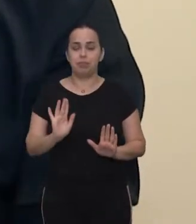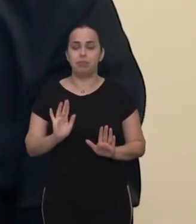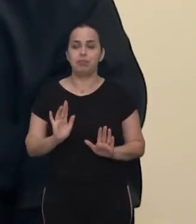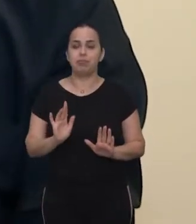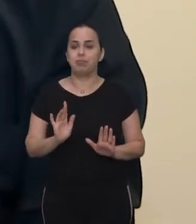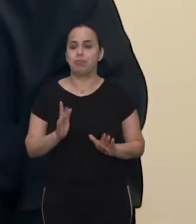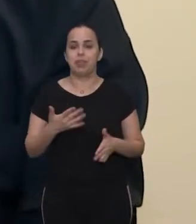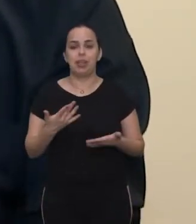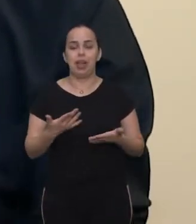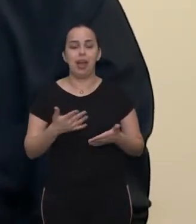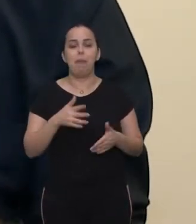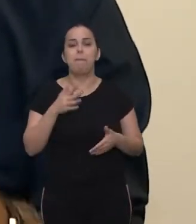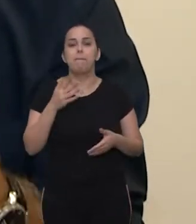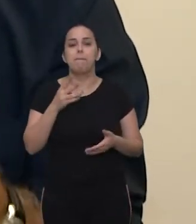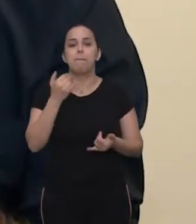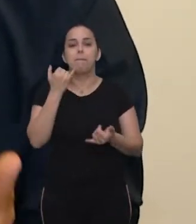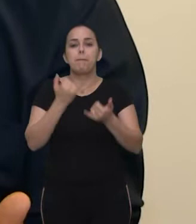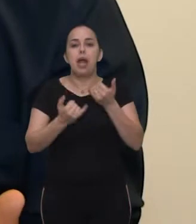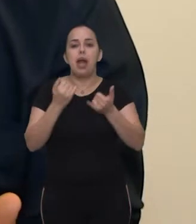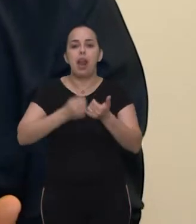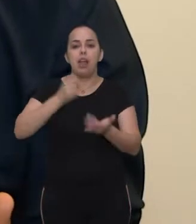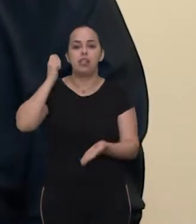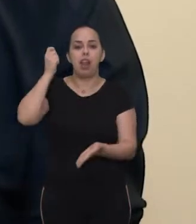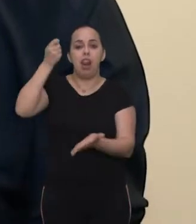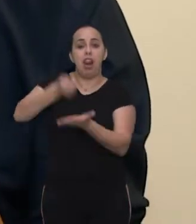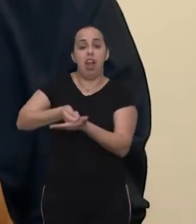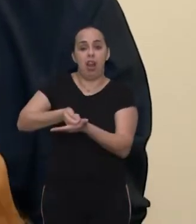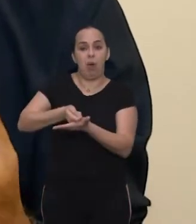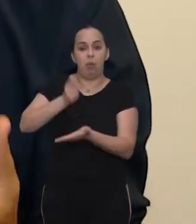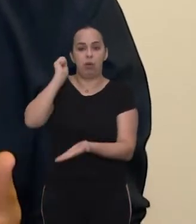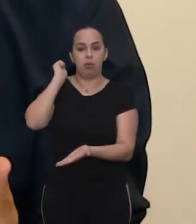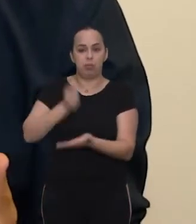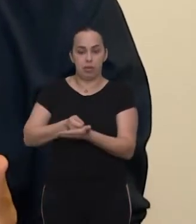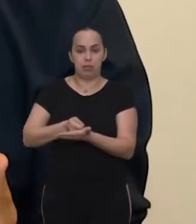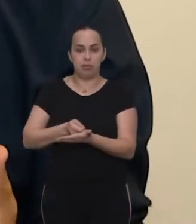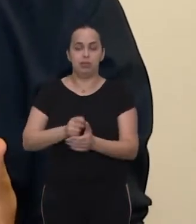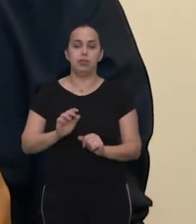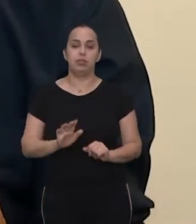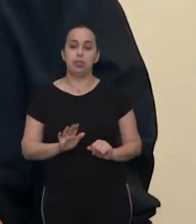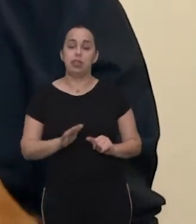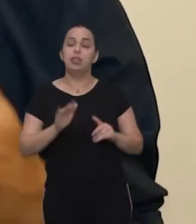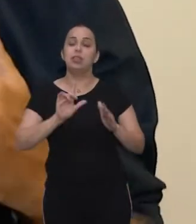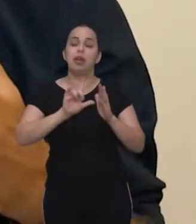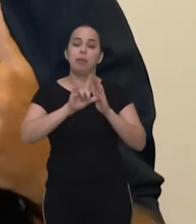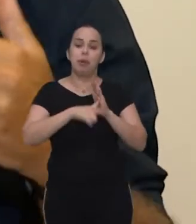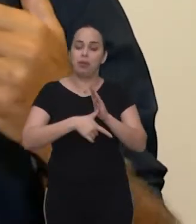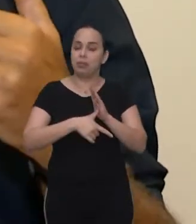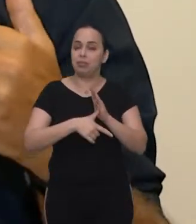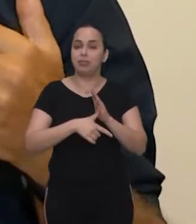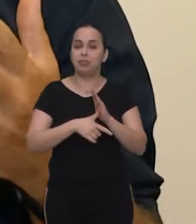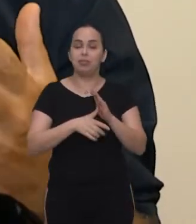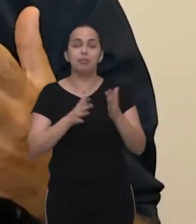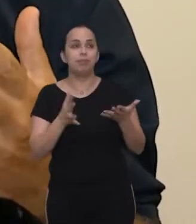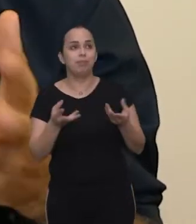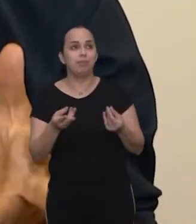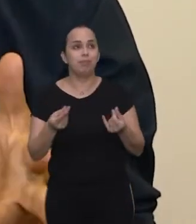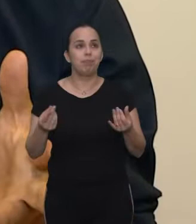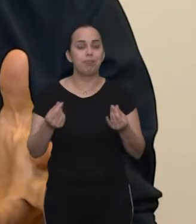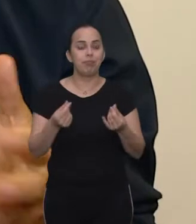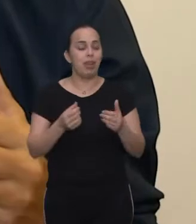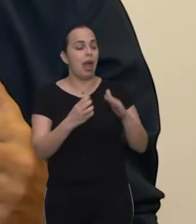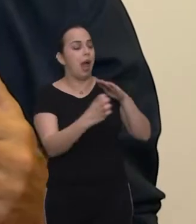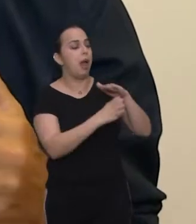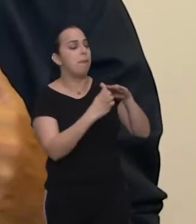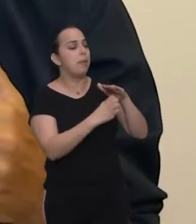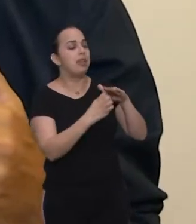desse dia uma dinâmica de leilão havendo mais de uma proposta vai se aberto uma fase de leilão